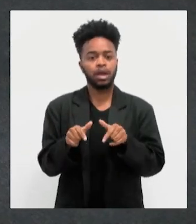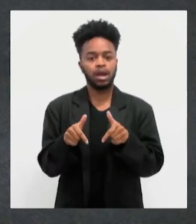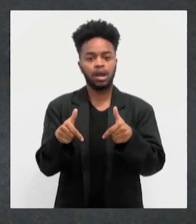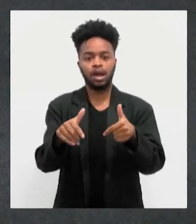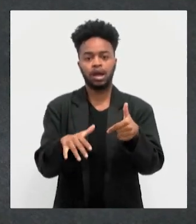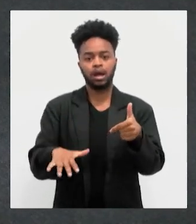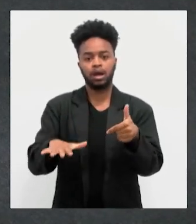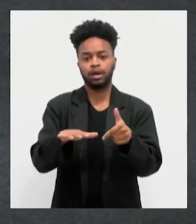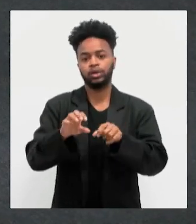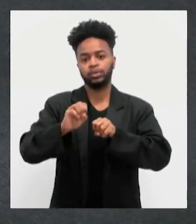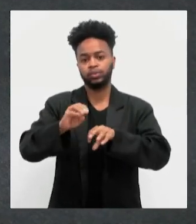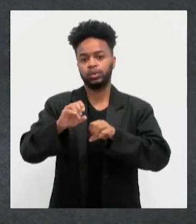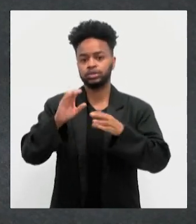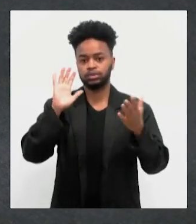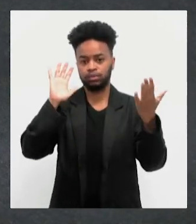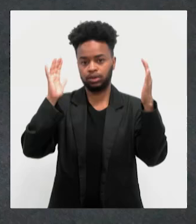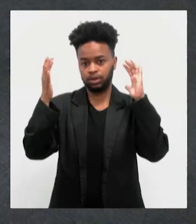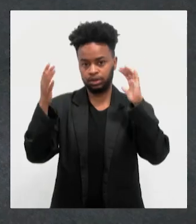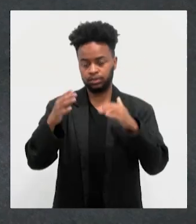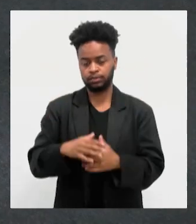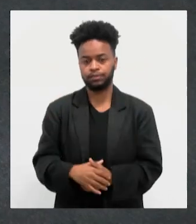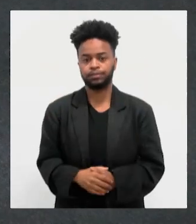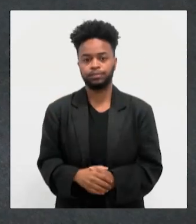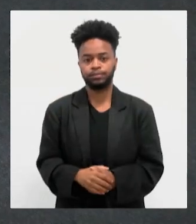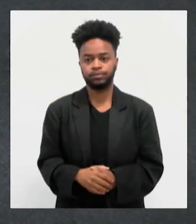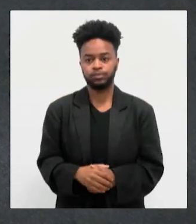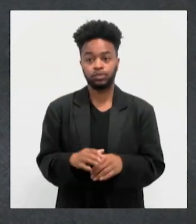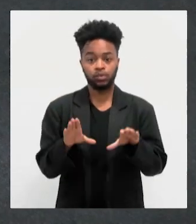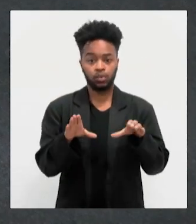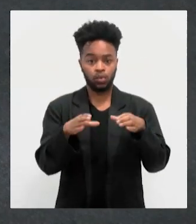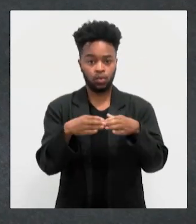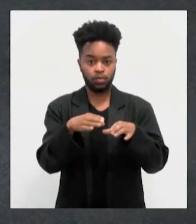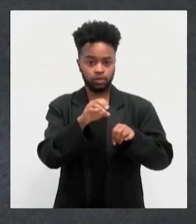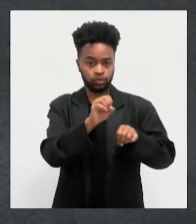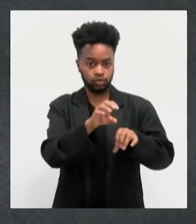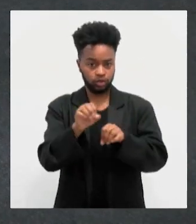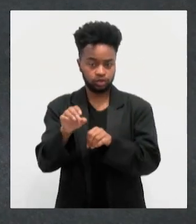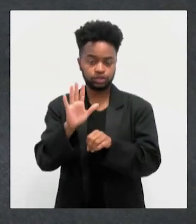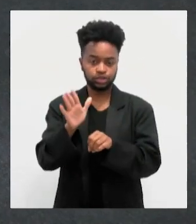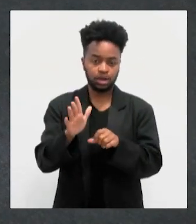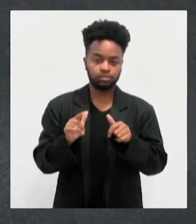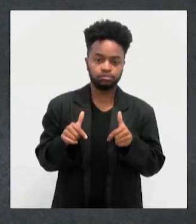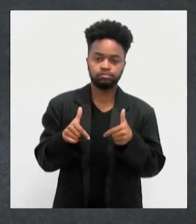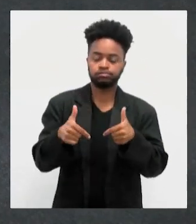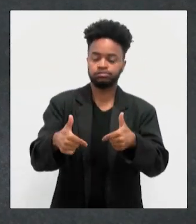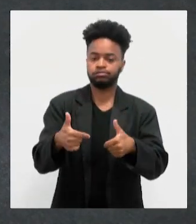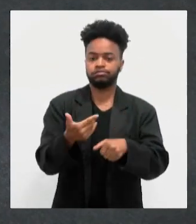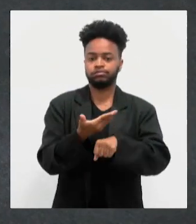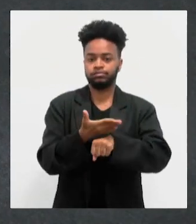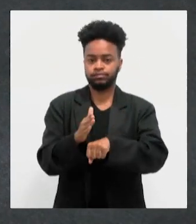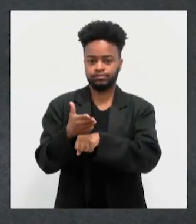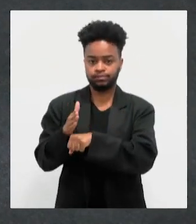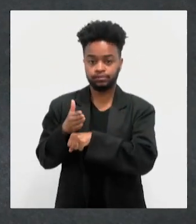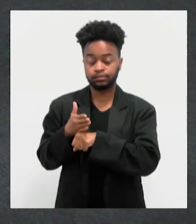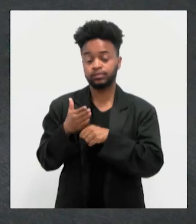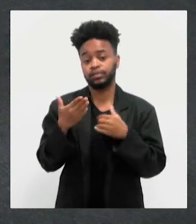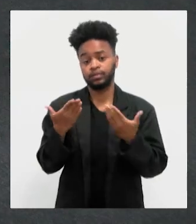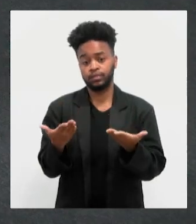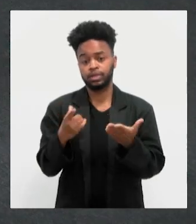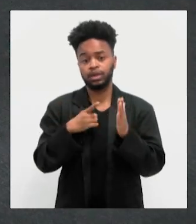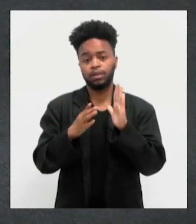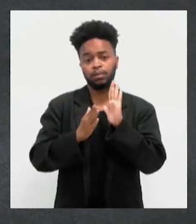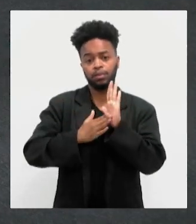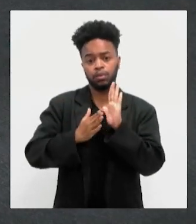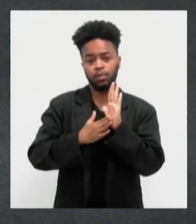da educação climática. São educadores e já fazem isso na prática. Então, eles proporam